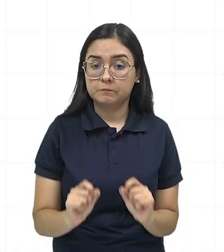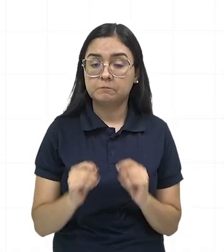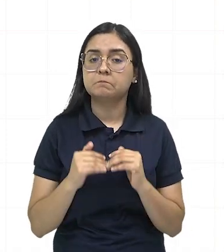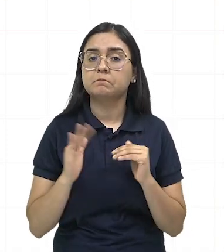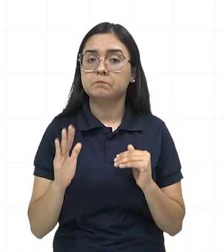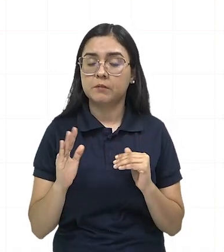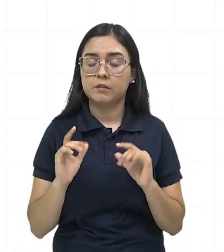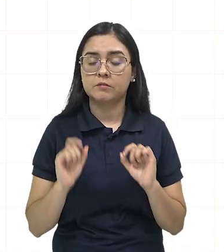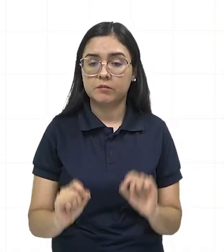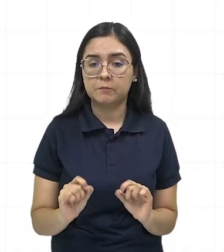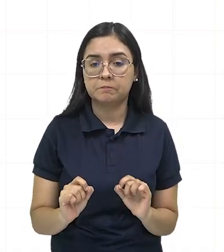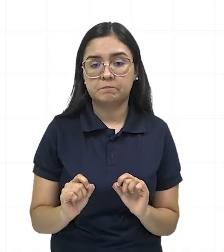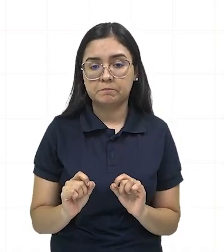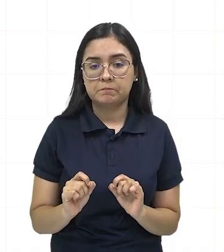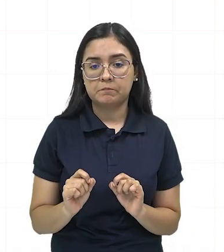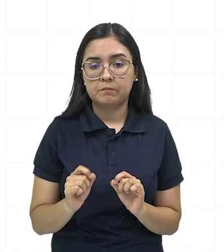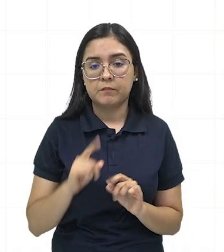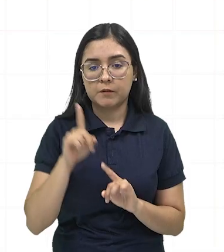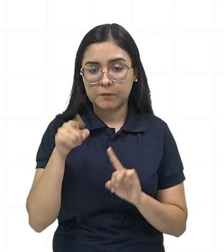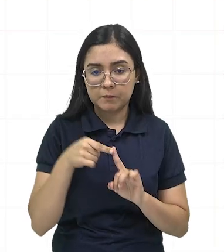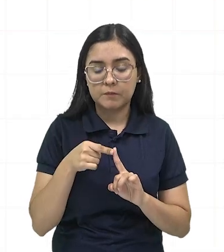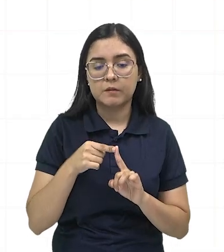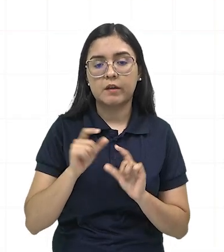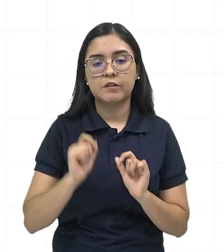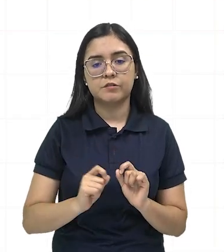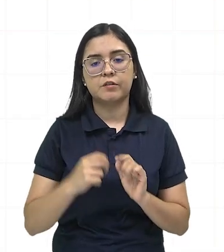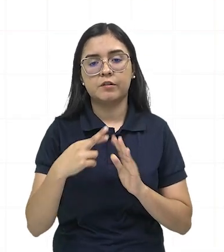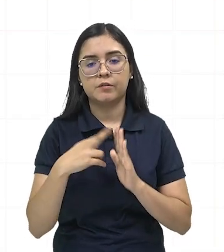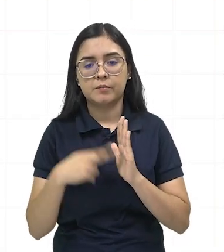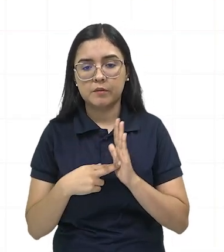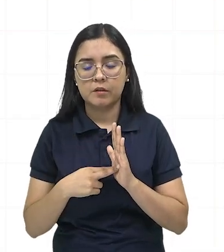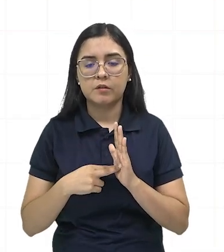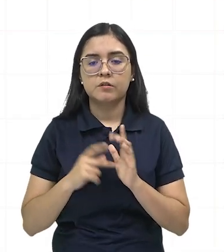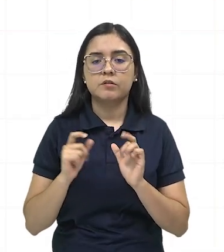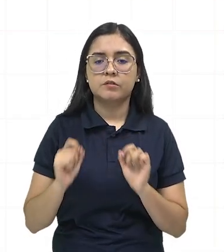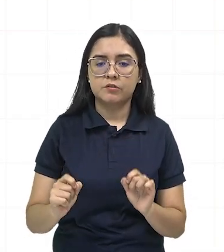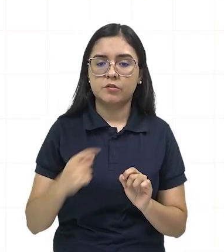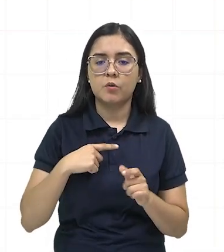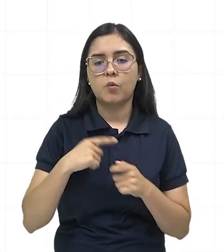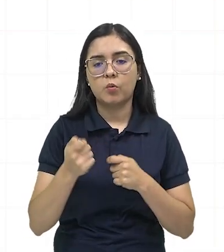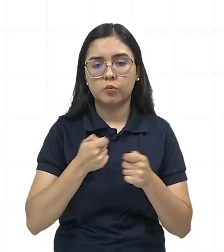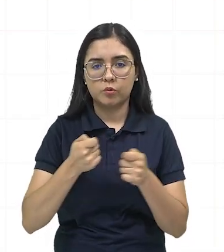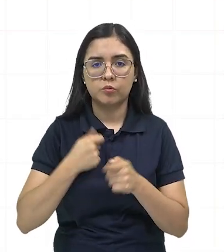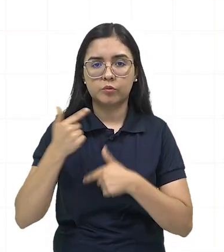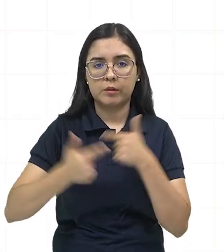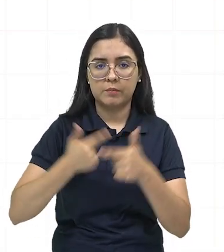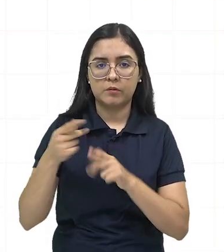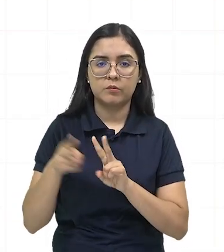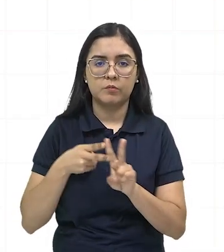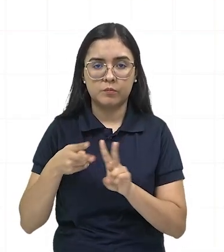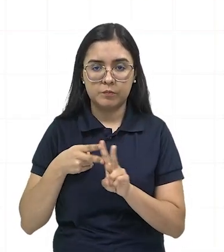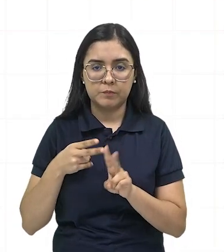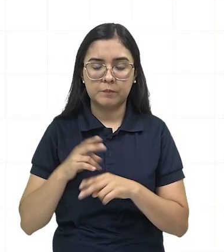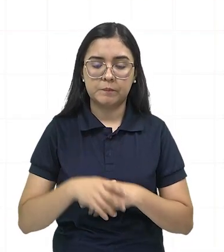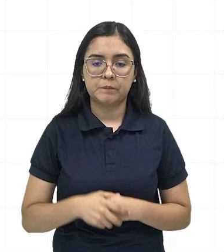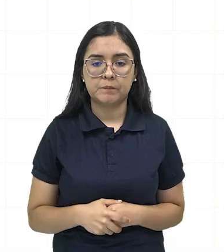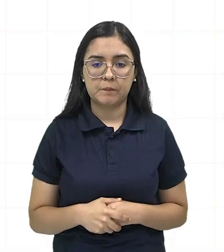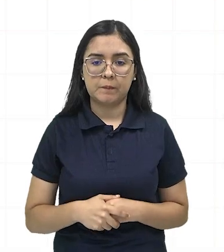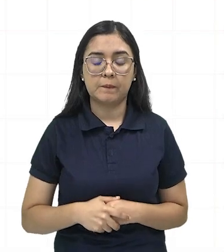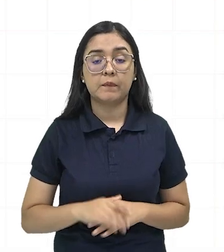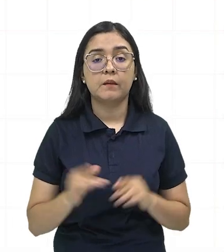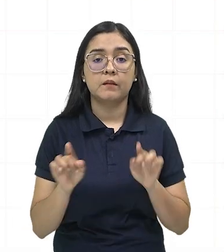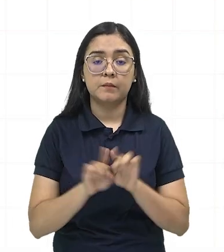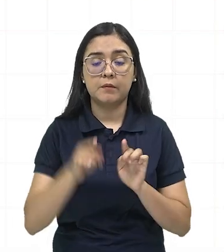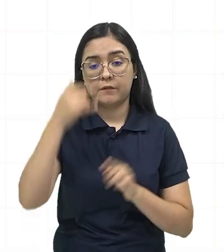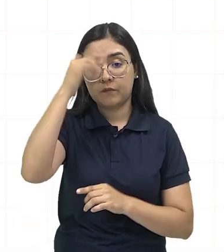mais ela vai trazer na prática é uma forma de regulamentar o controle da mão de obra e não impedir que essa